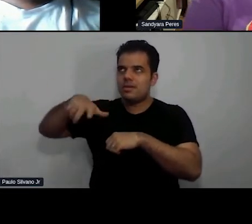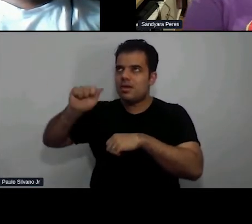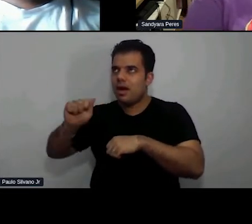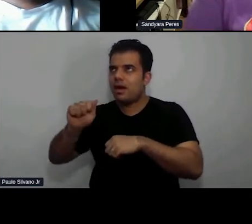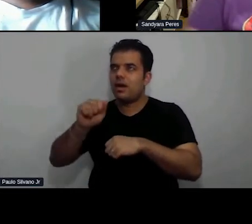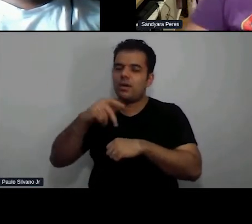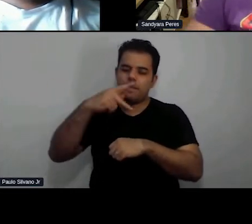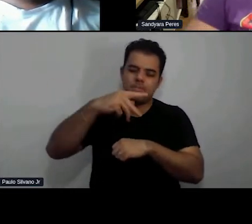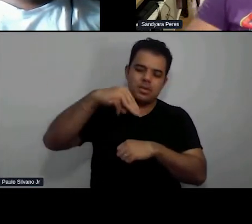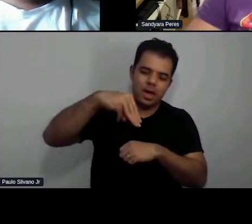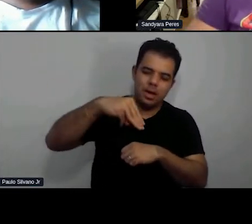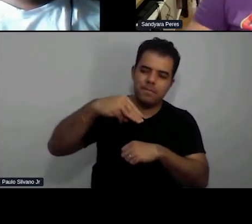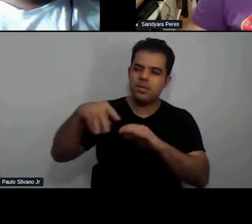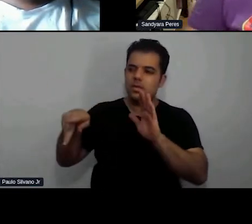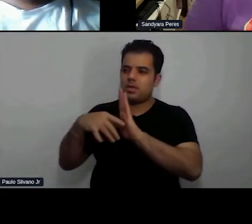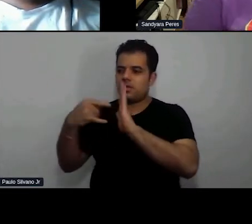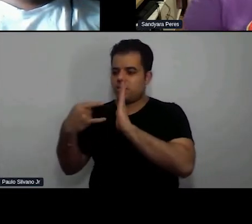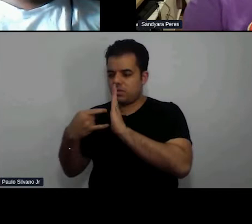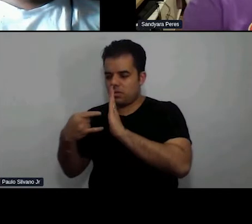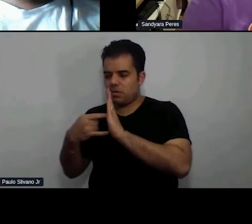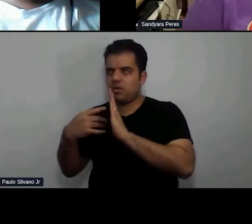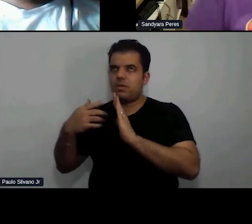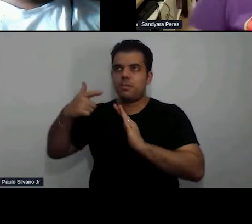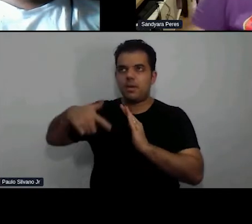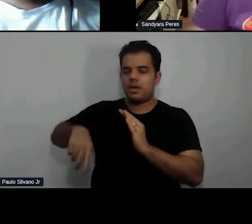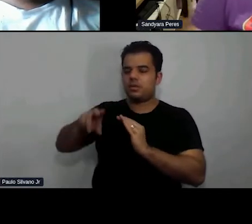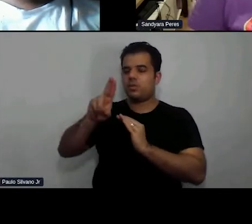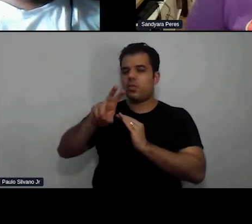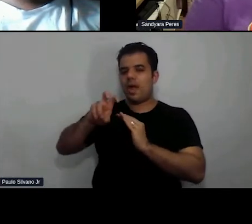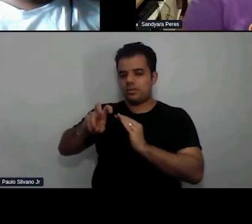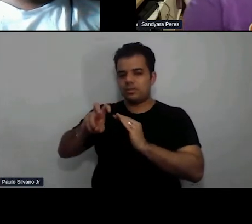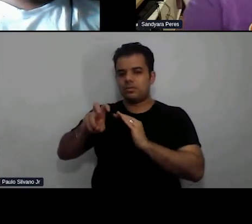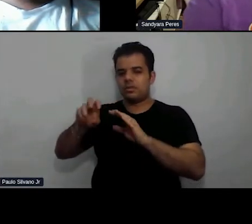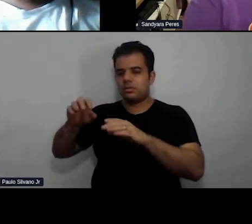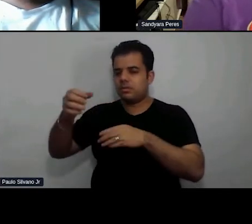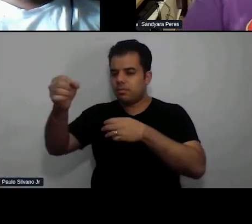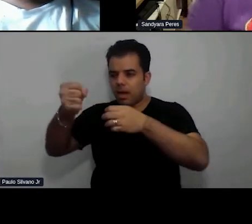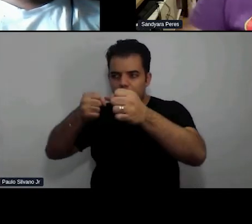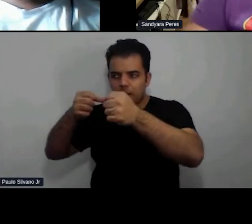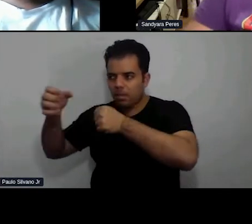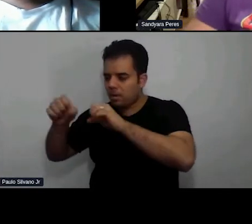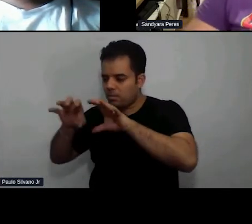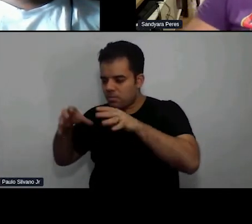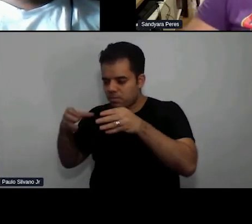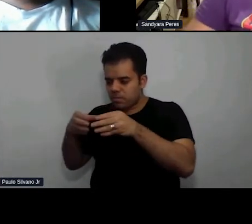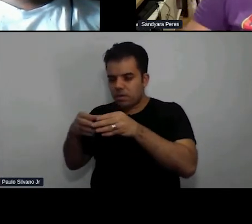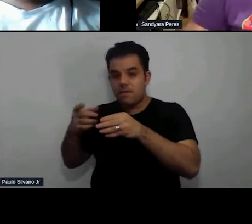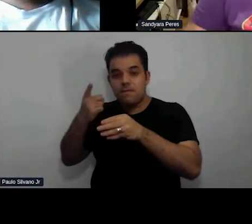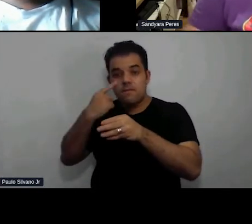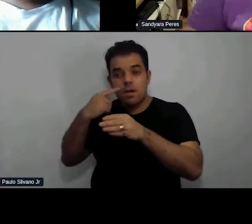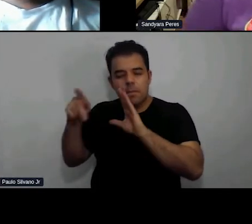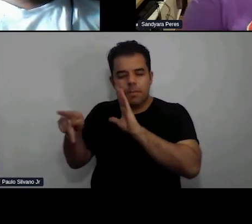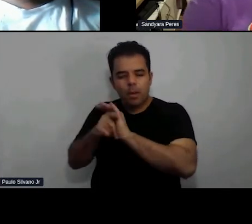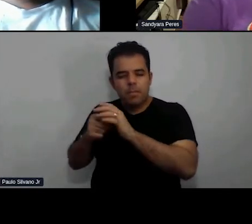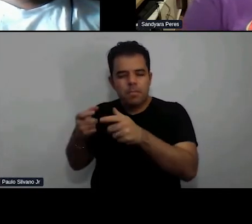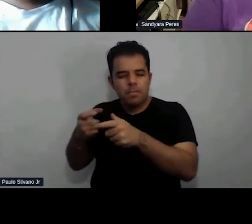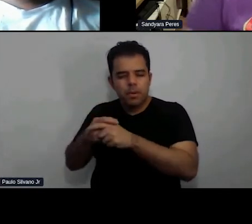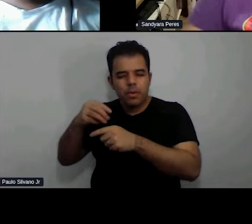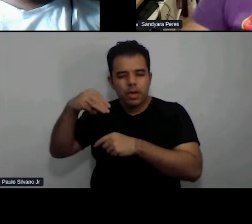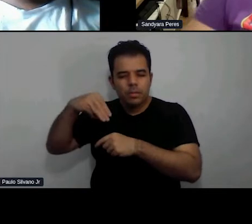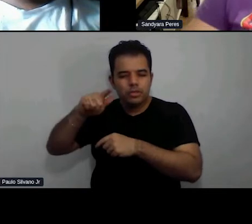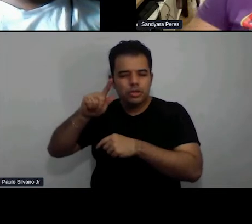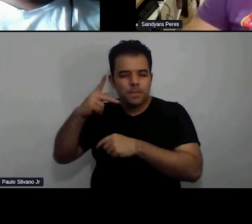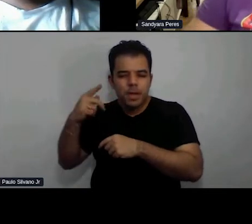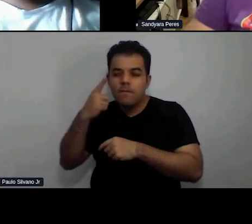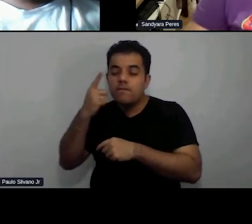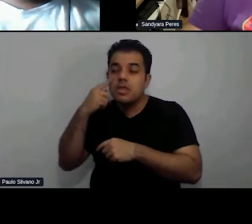PM, um UX, e fazer um pequeno MVP ali de um fluxo da aplicação,